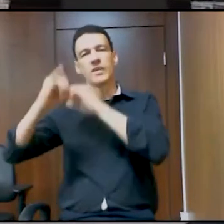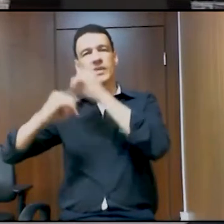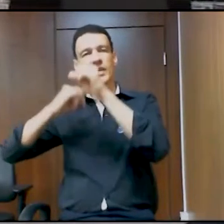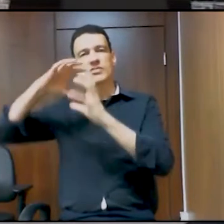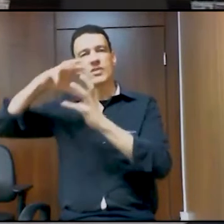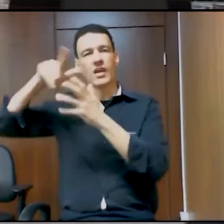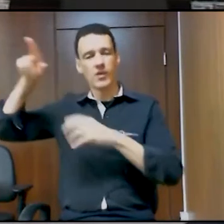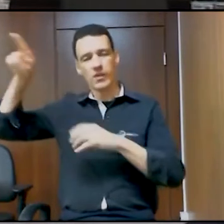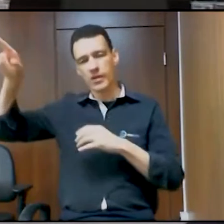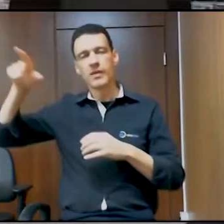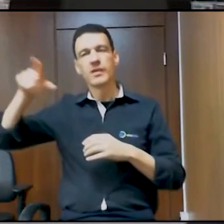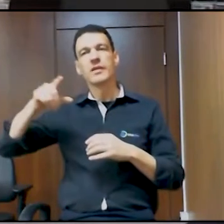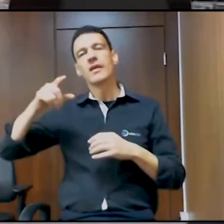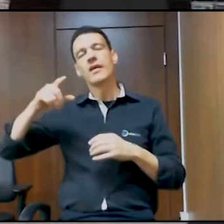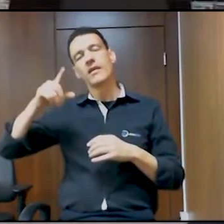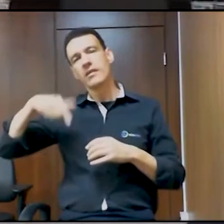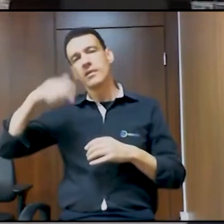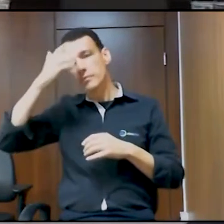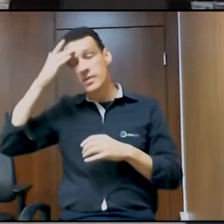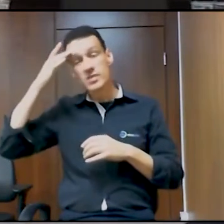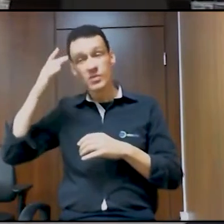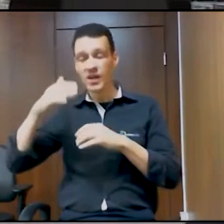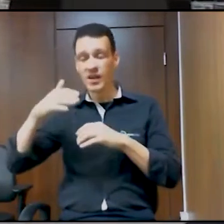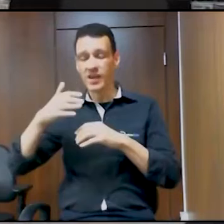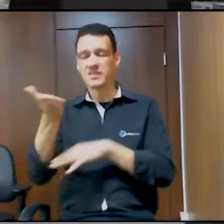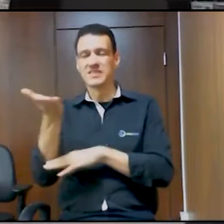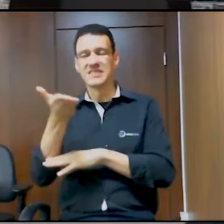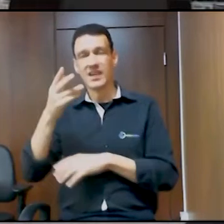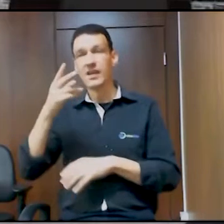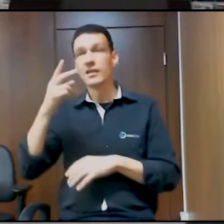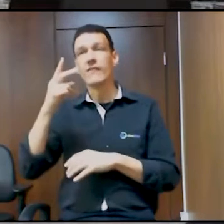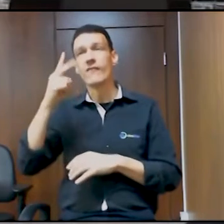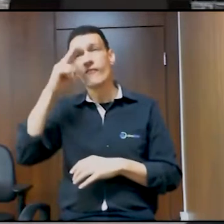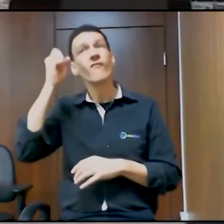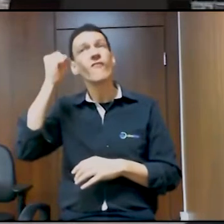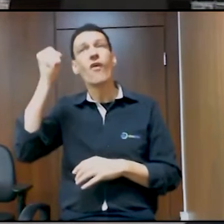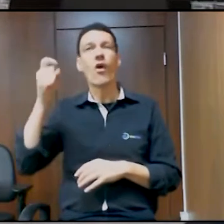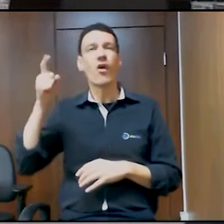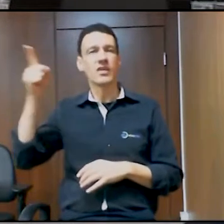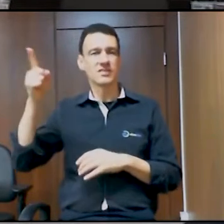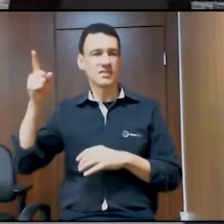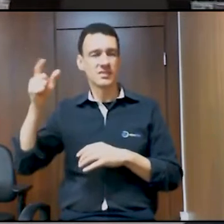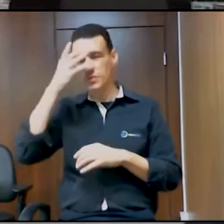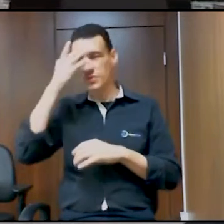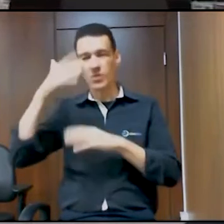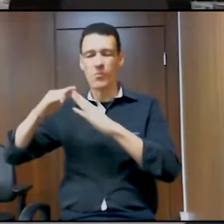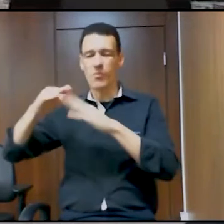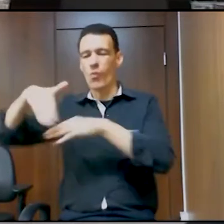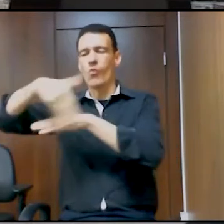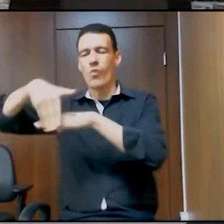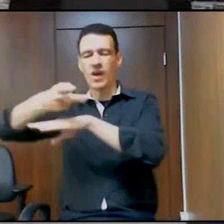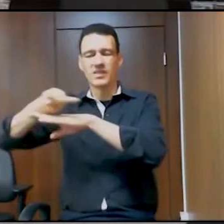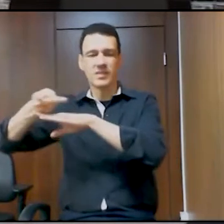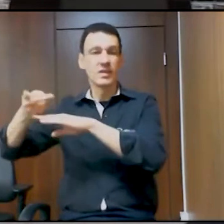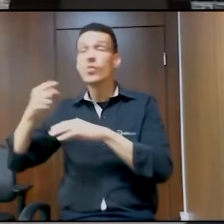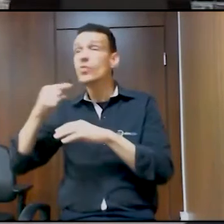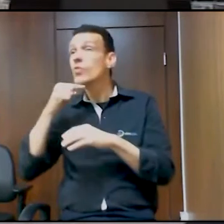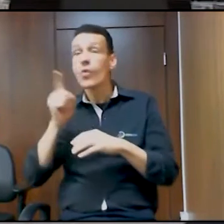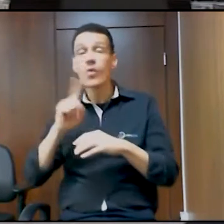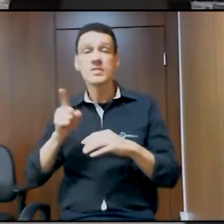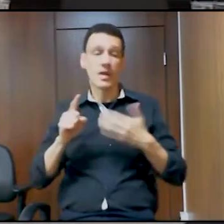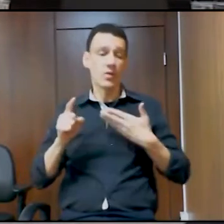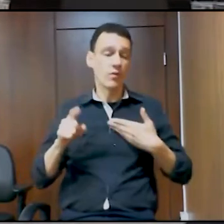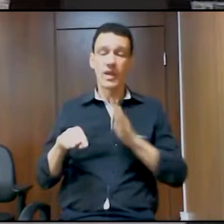para pessoas em situação de rua crônica, quer dizer, são as pessoas que normalmente não conseguem ser atendidas na rede tradicional,